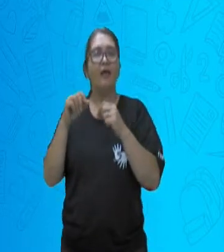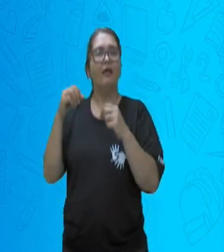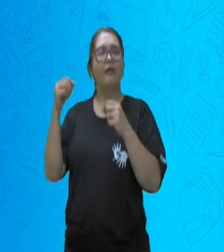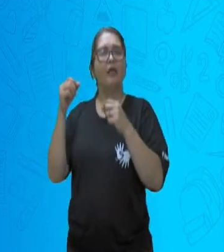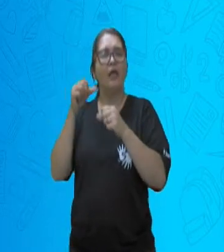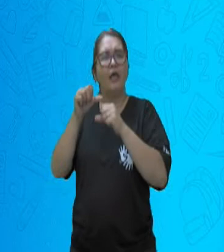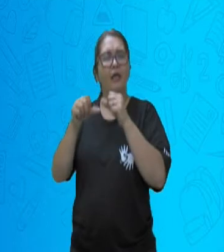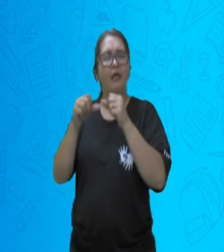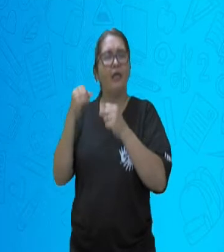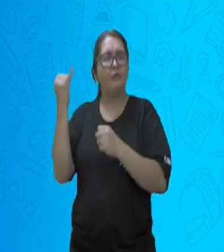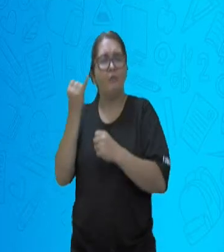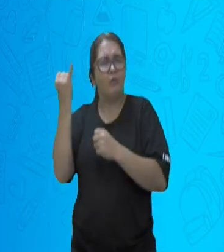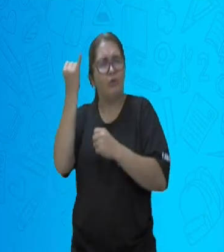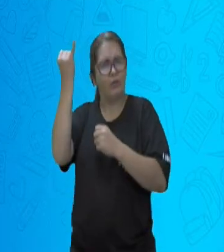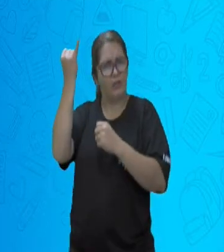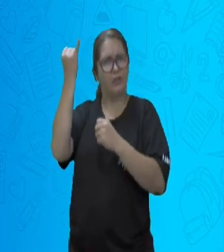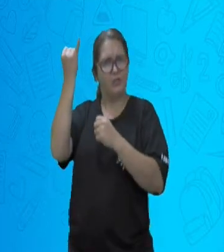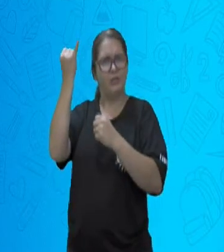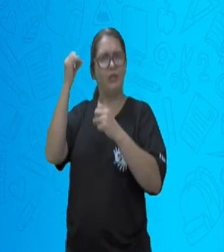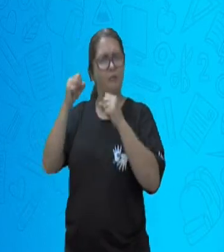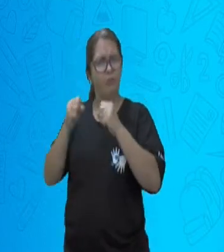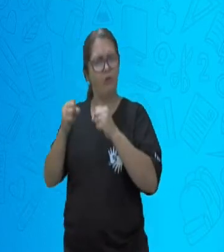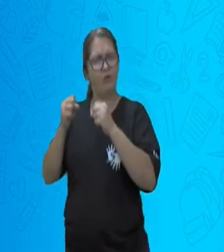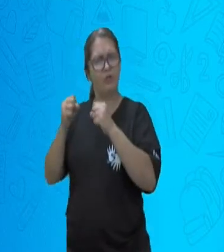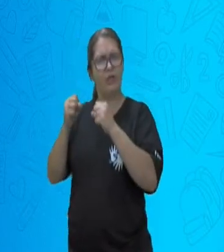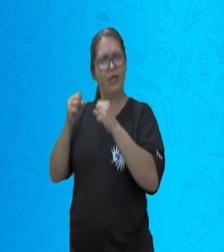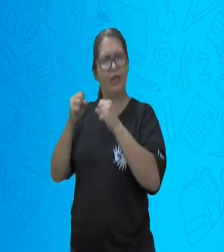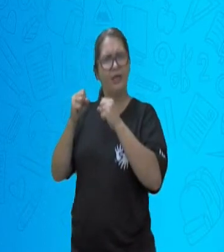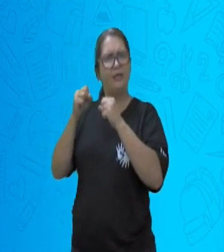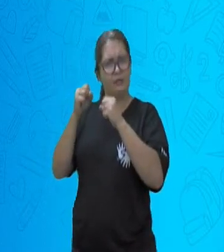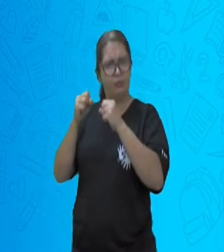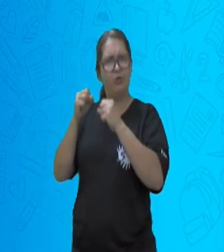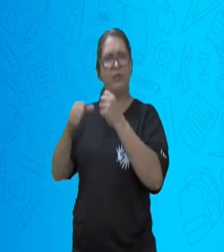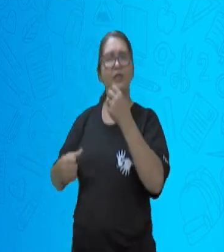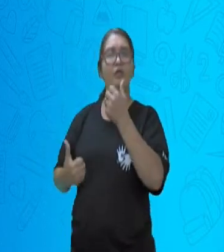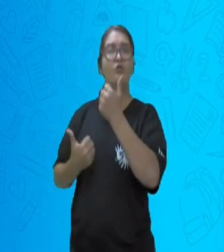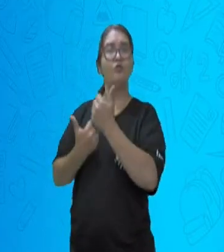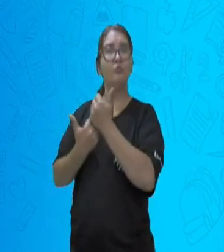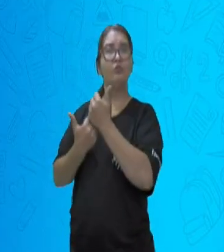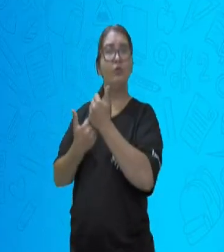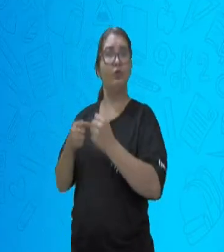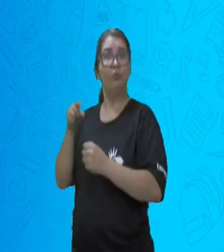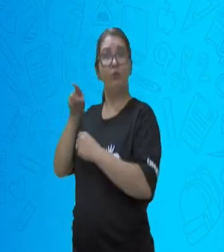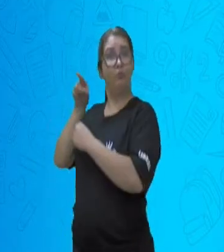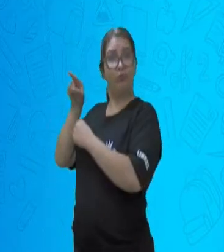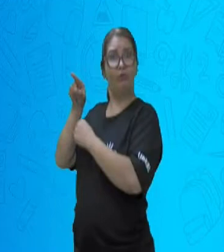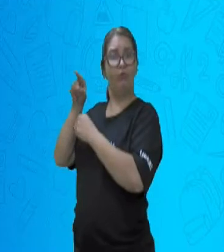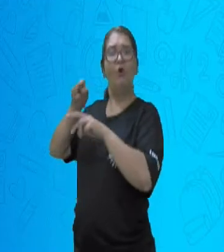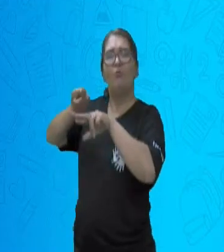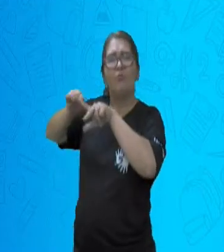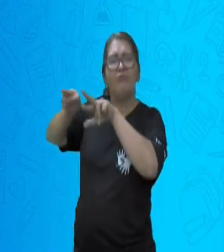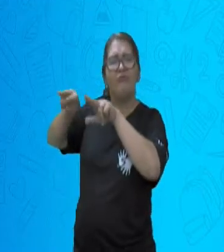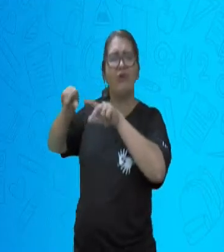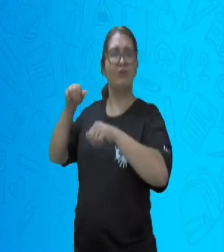substituído pelo ponto. Então, as 2 ou as 3 formas de representar a multiplicação são